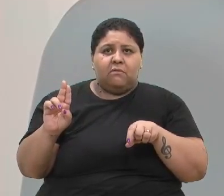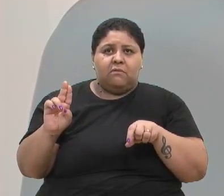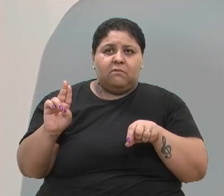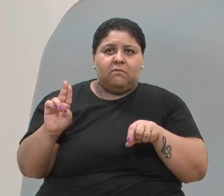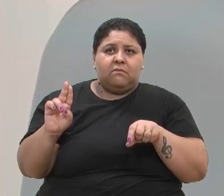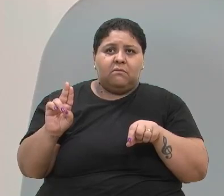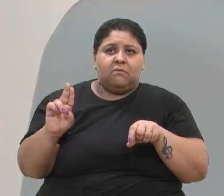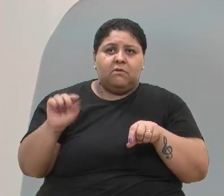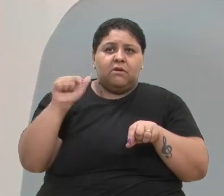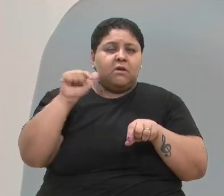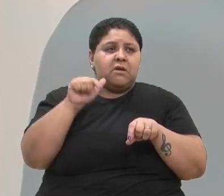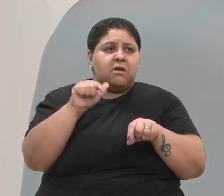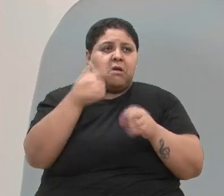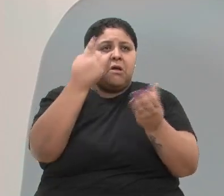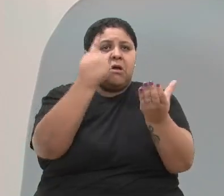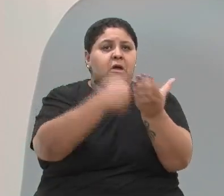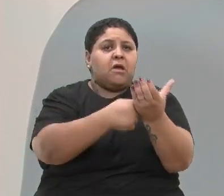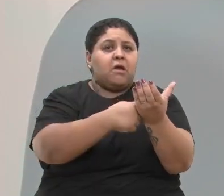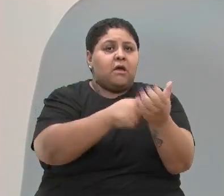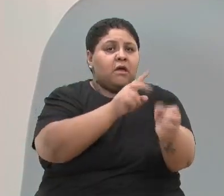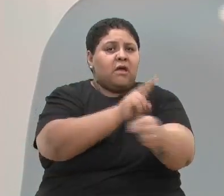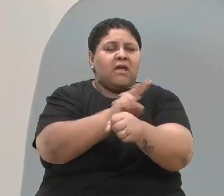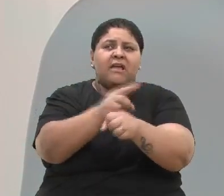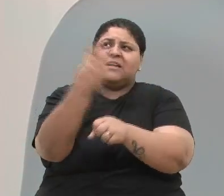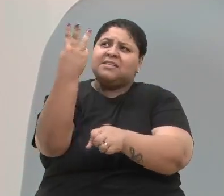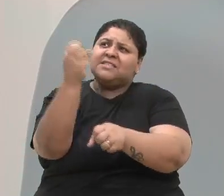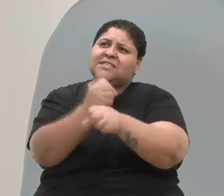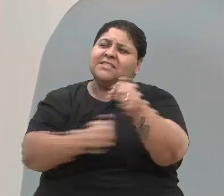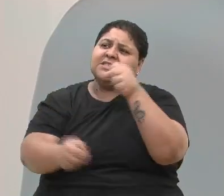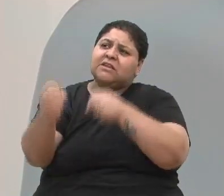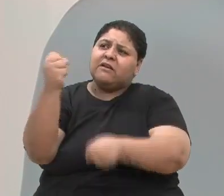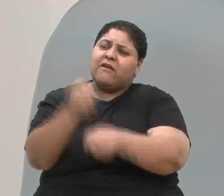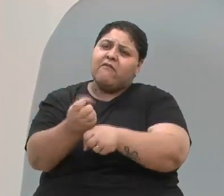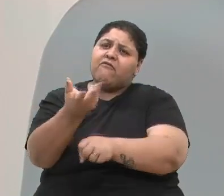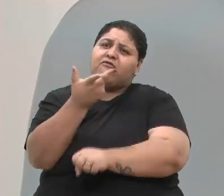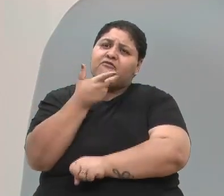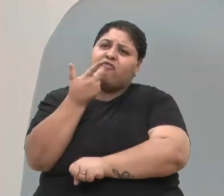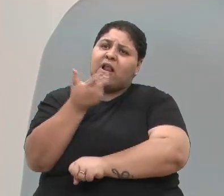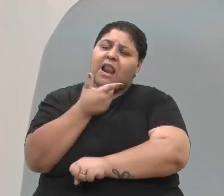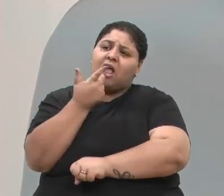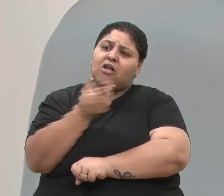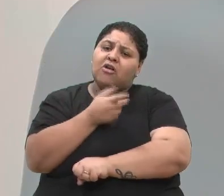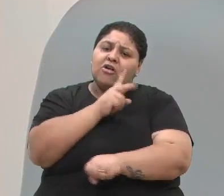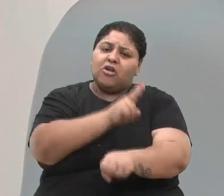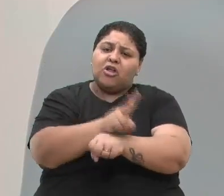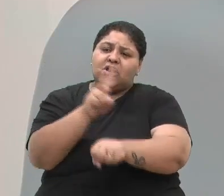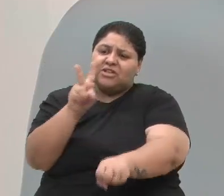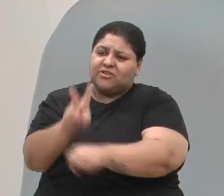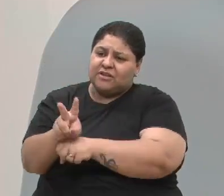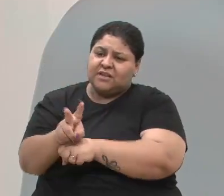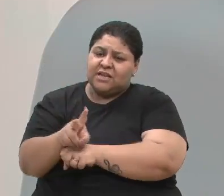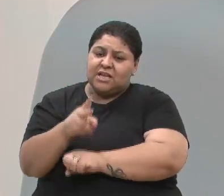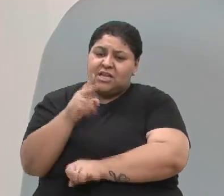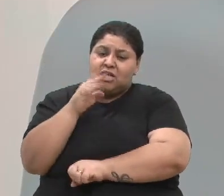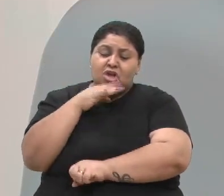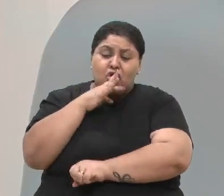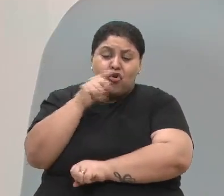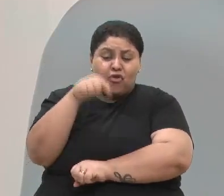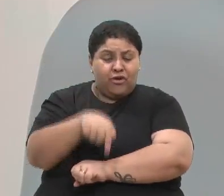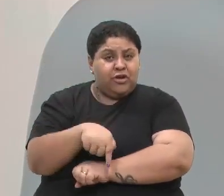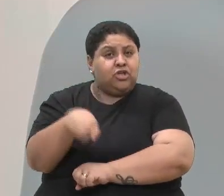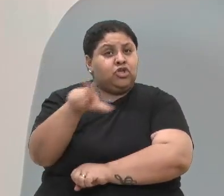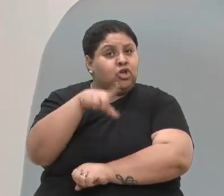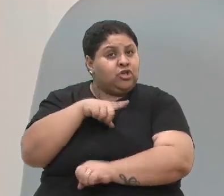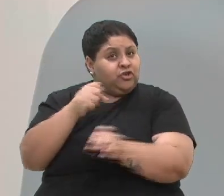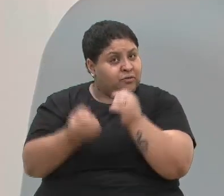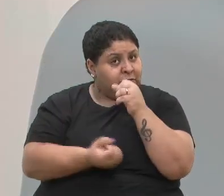Eu não estou concordando com a zeladoria. Aliás, há 3 anos que nós estamos falando que a zeladoria da cidade vai mal. Se nós tivéssemos